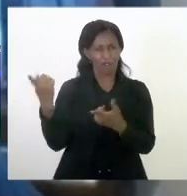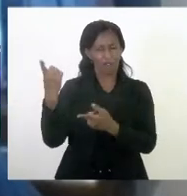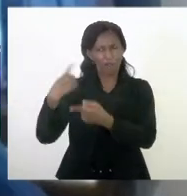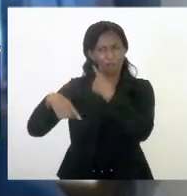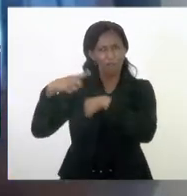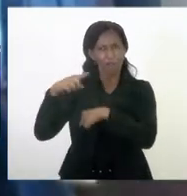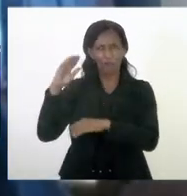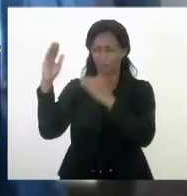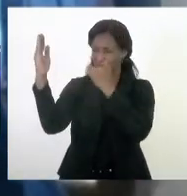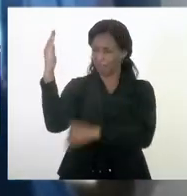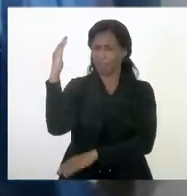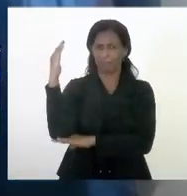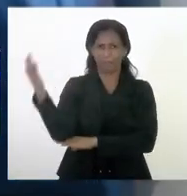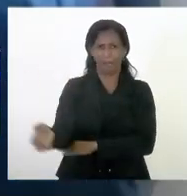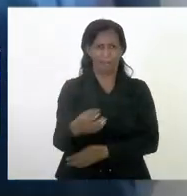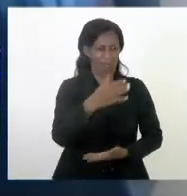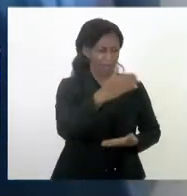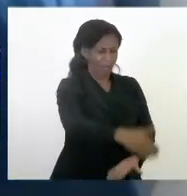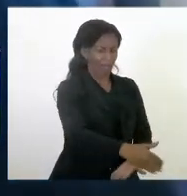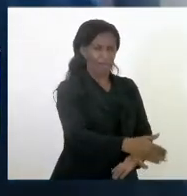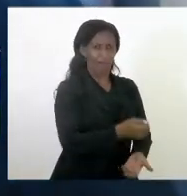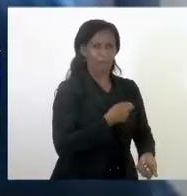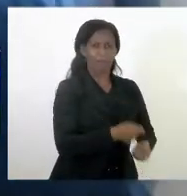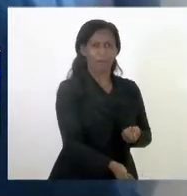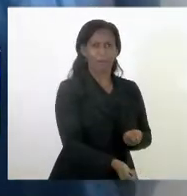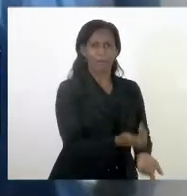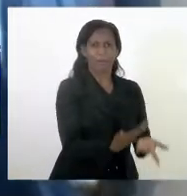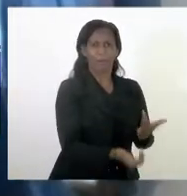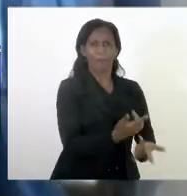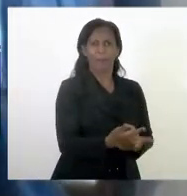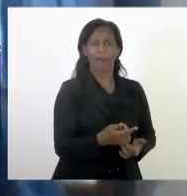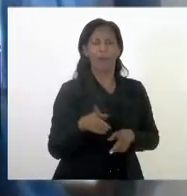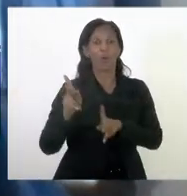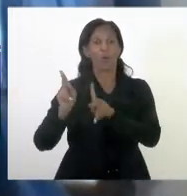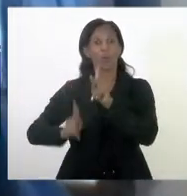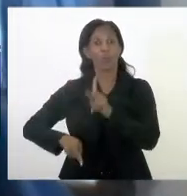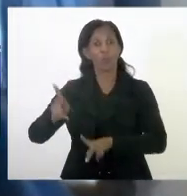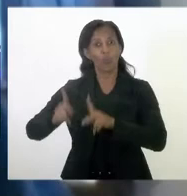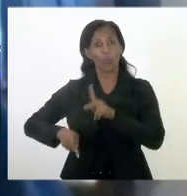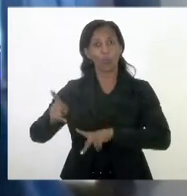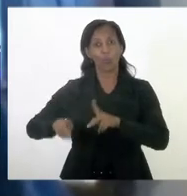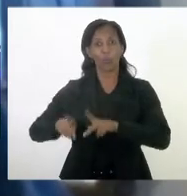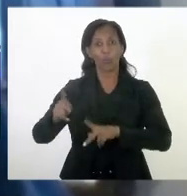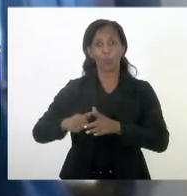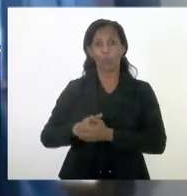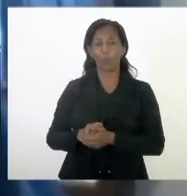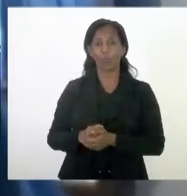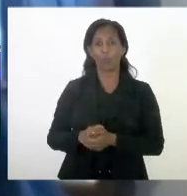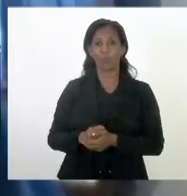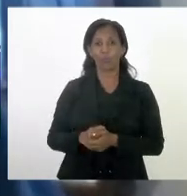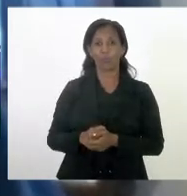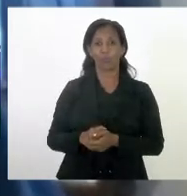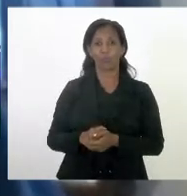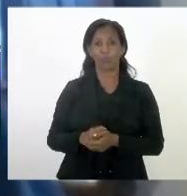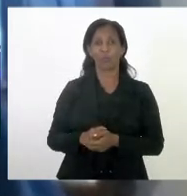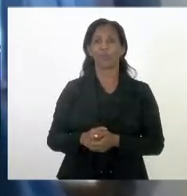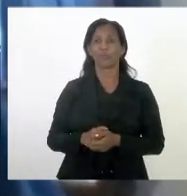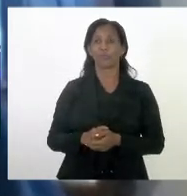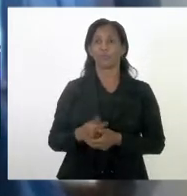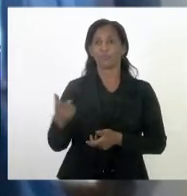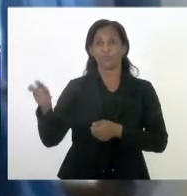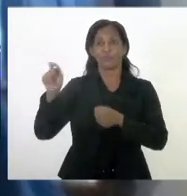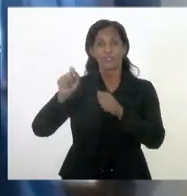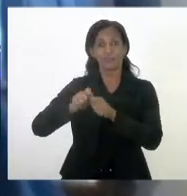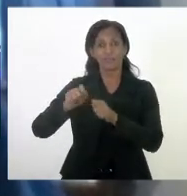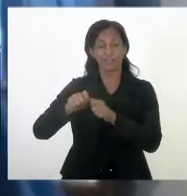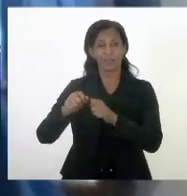lenha, o povo vai sair cortando árvore, aliás, está fazendo isso para poder cozinhar o seu